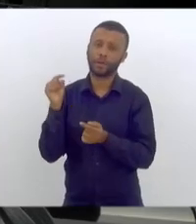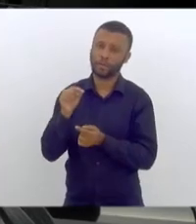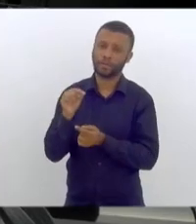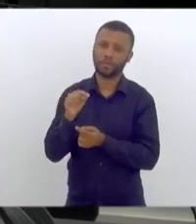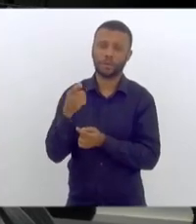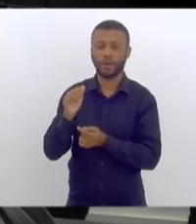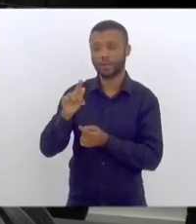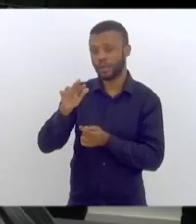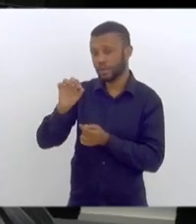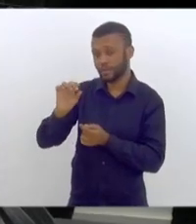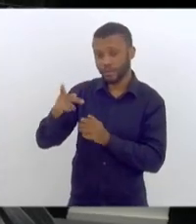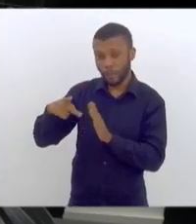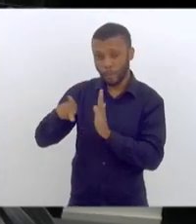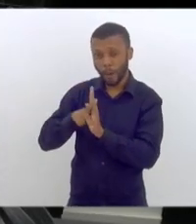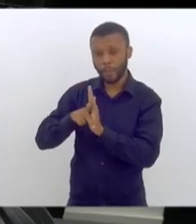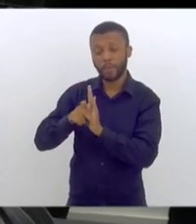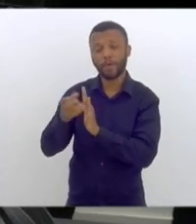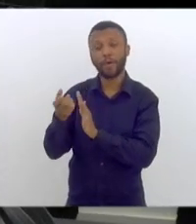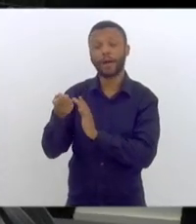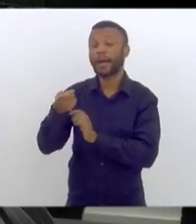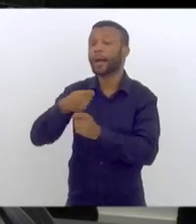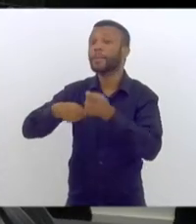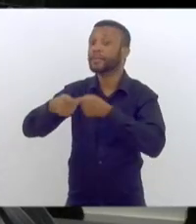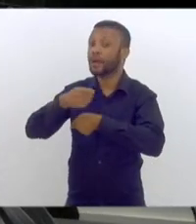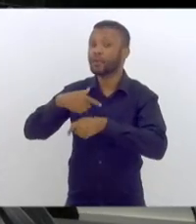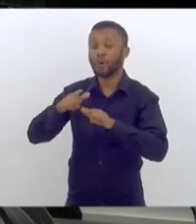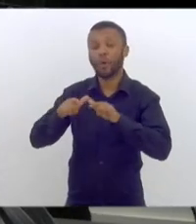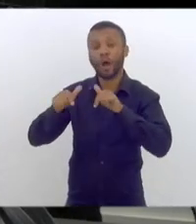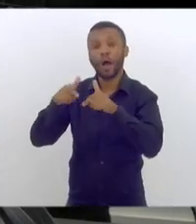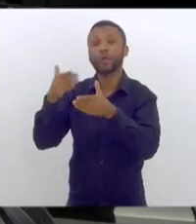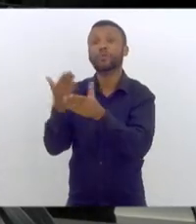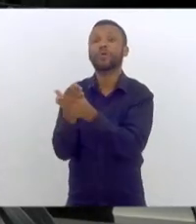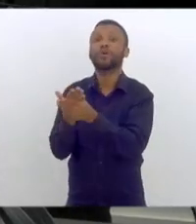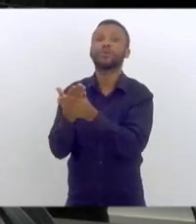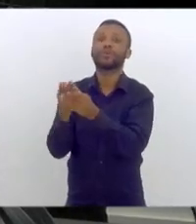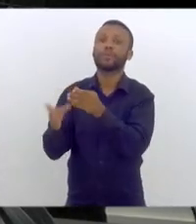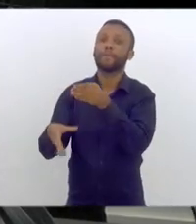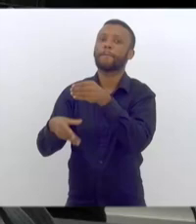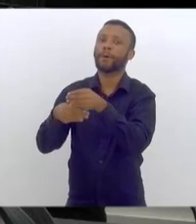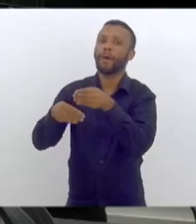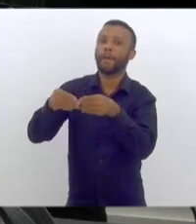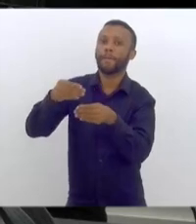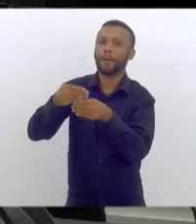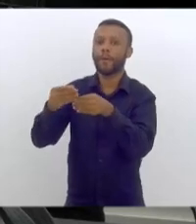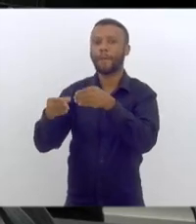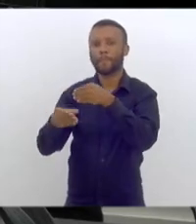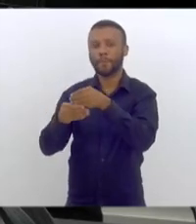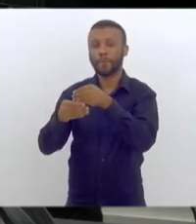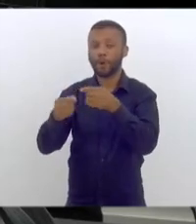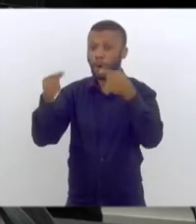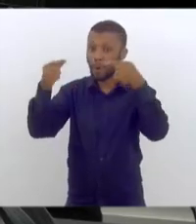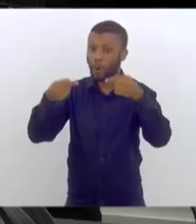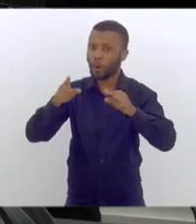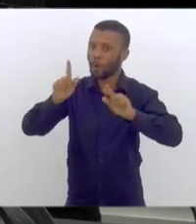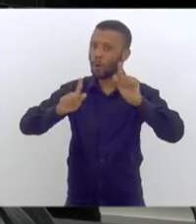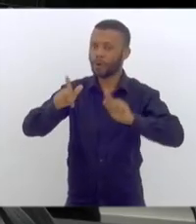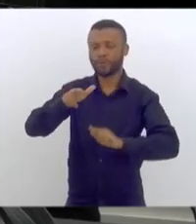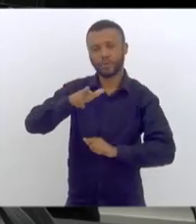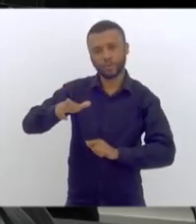Rio faz com seu próprio capital Então são ações complementares na verdade não são ações concorrentes